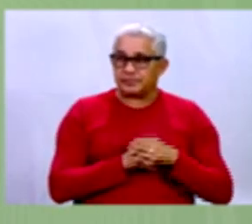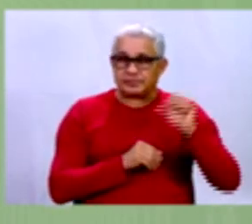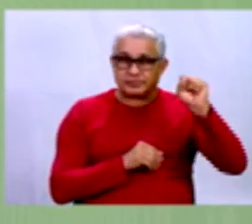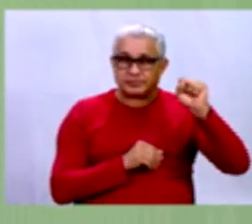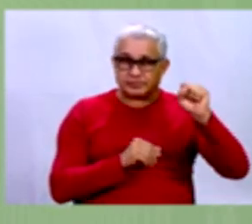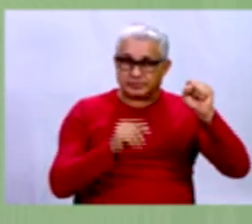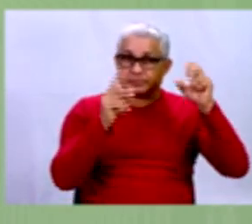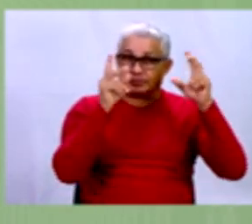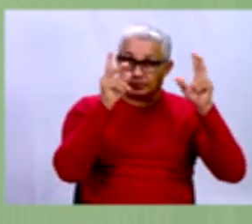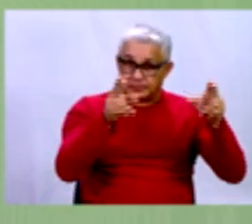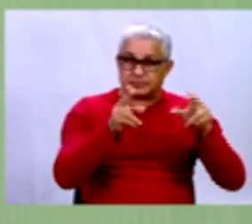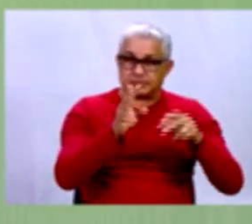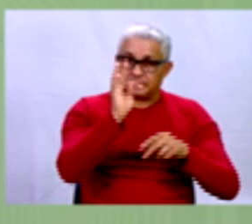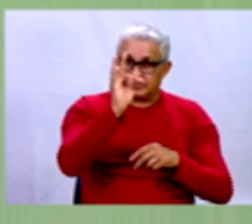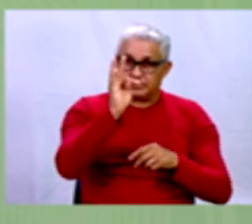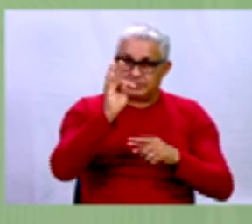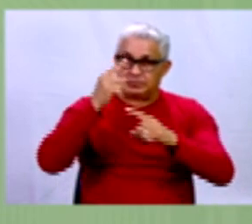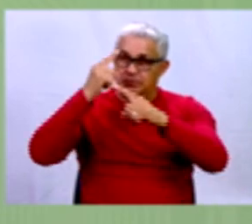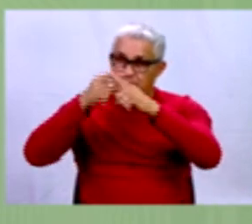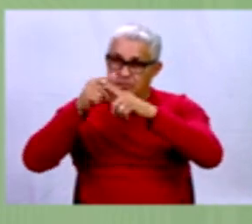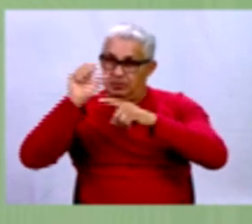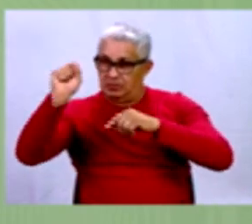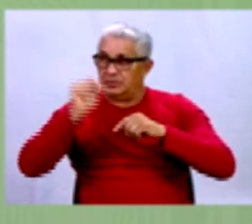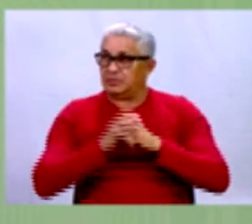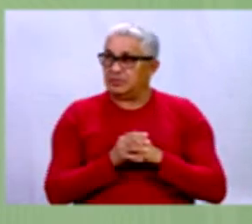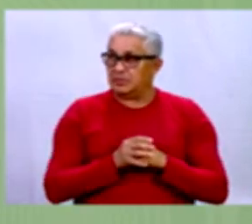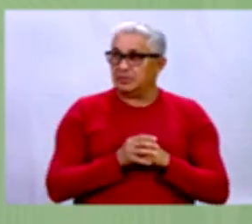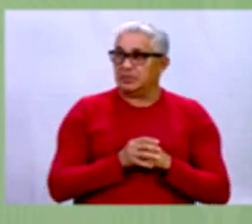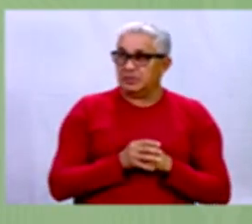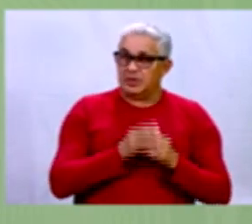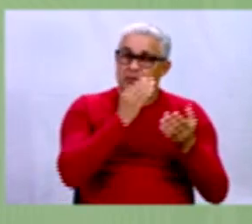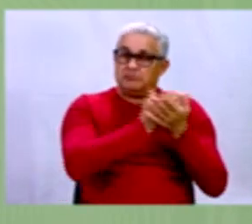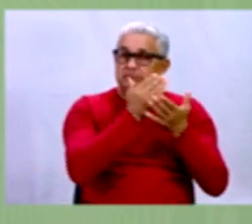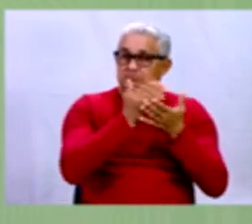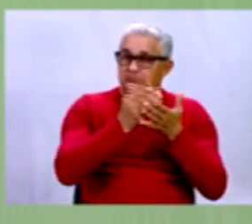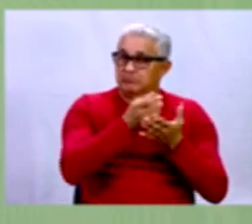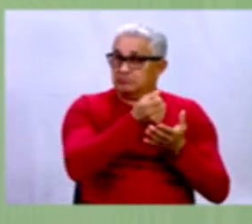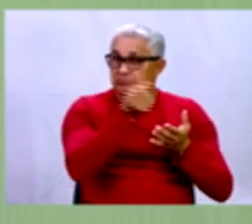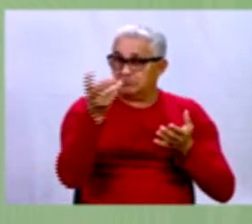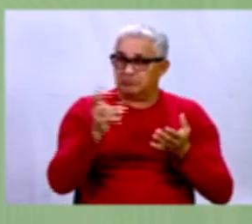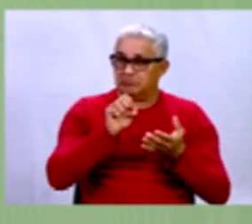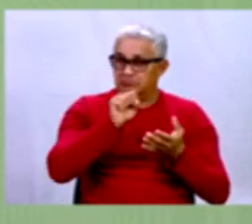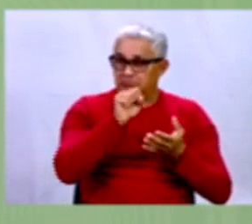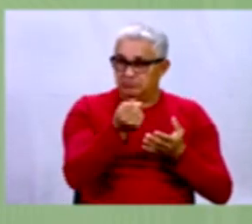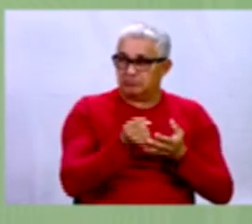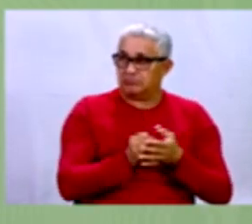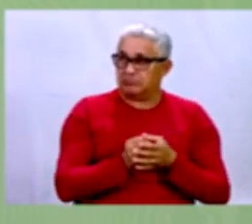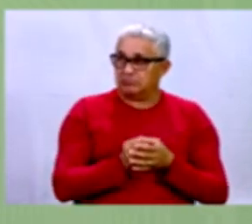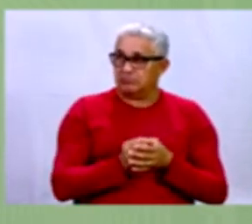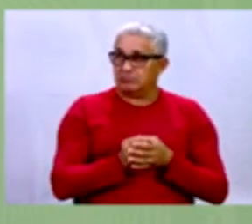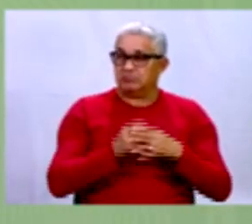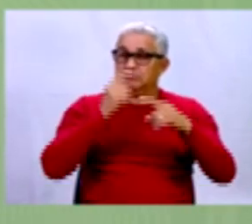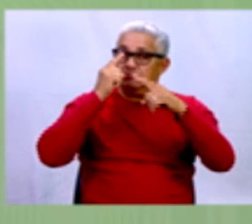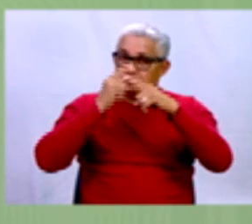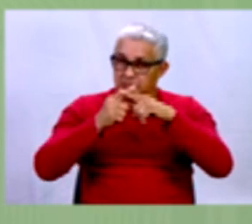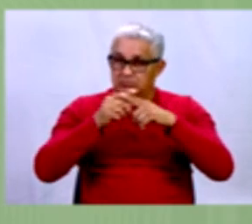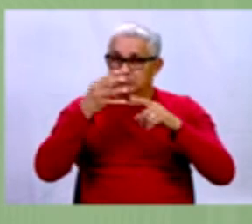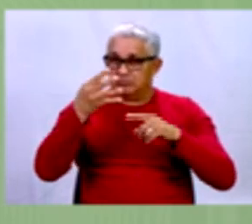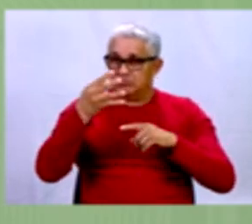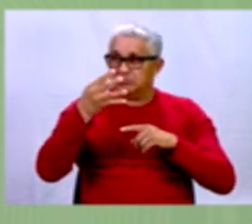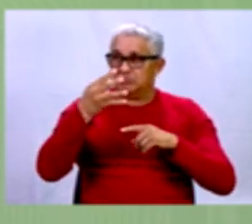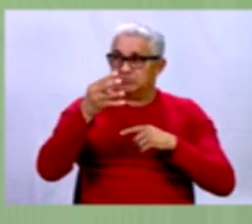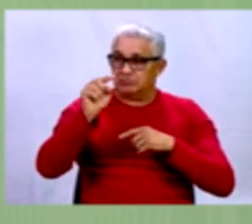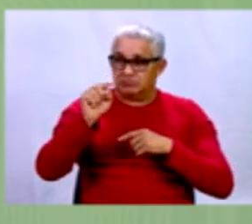igual T, que é o valor das parcelas que eram depositadas, que é 8.000, vezes o